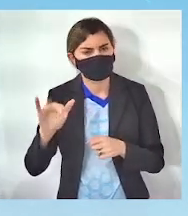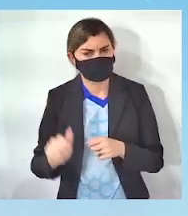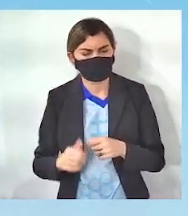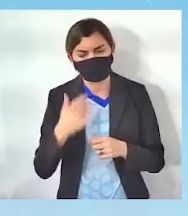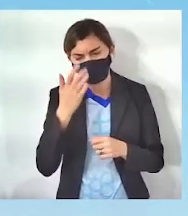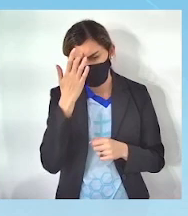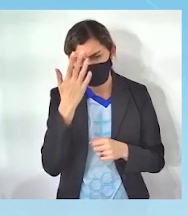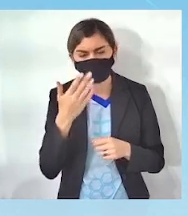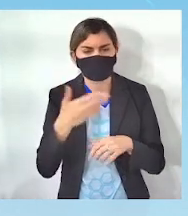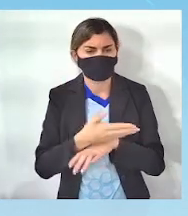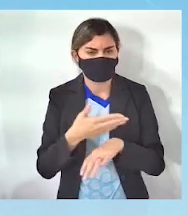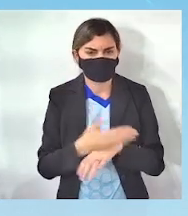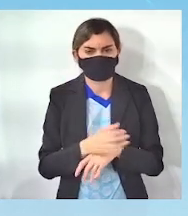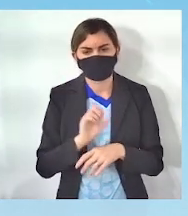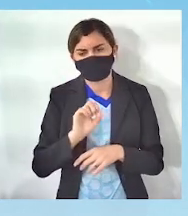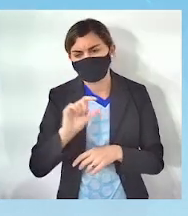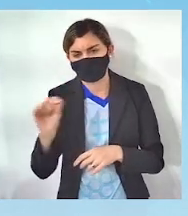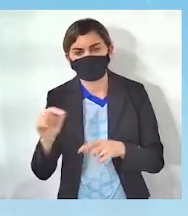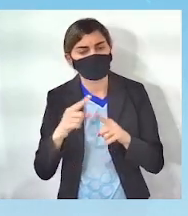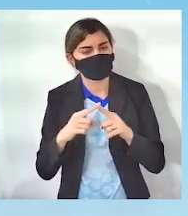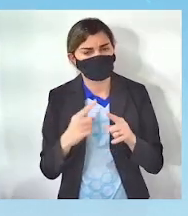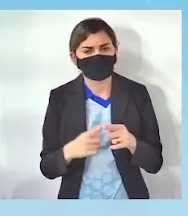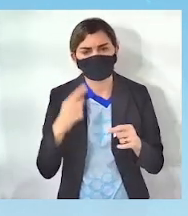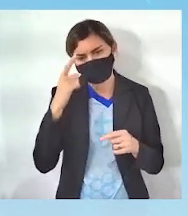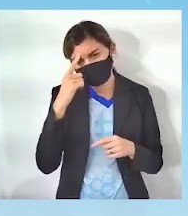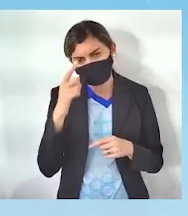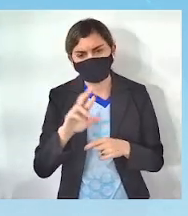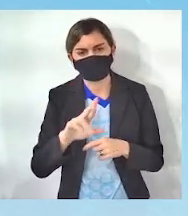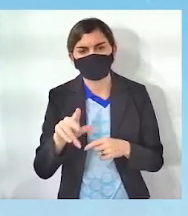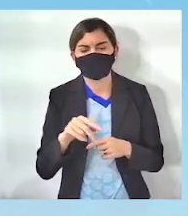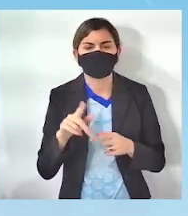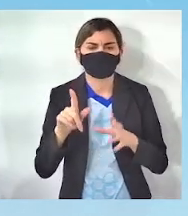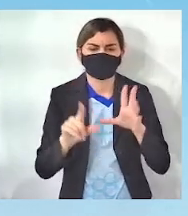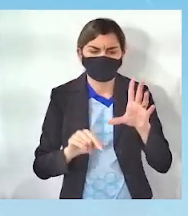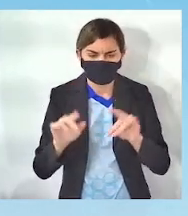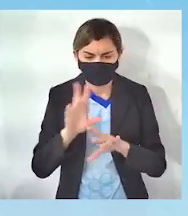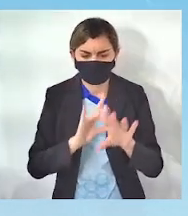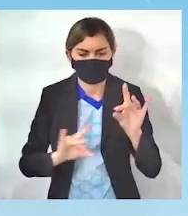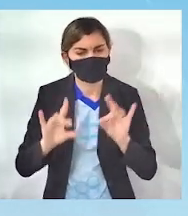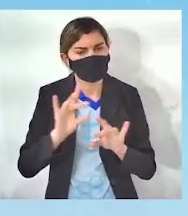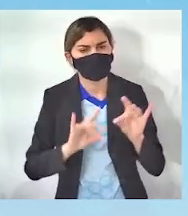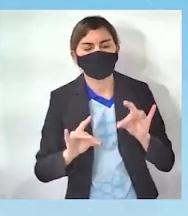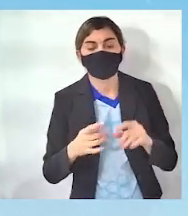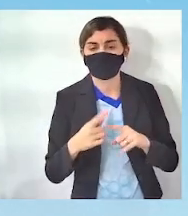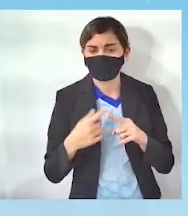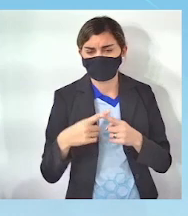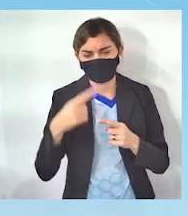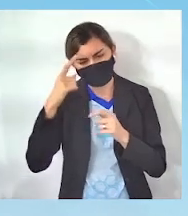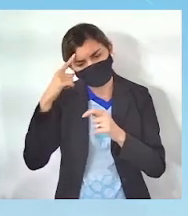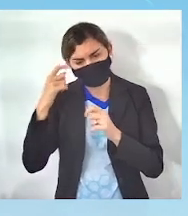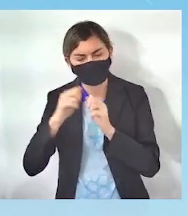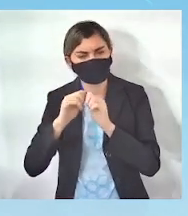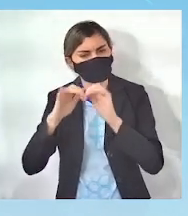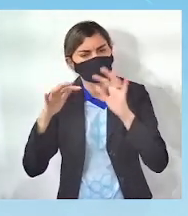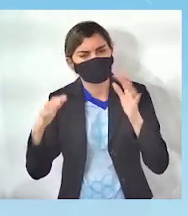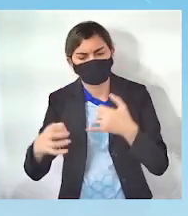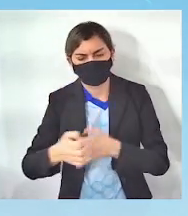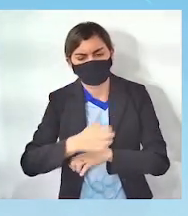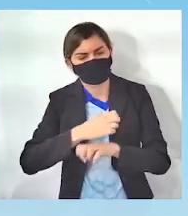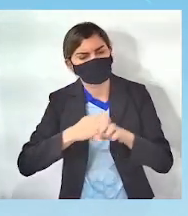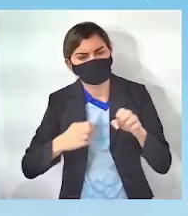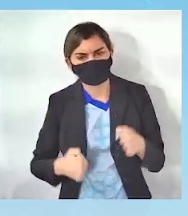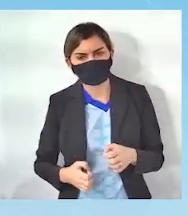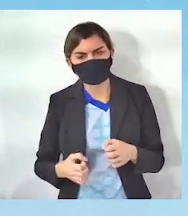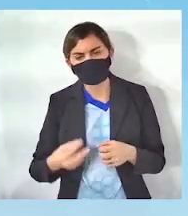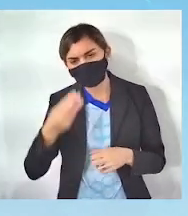facilitaria essa entrada e saída. Por que pensar, então, numa esfera gelatinosa? Porque ele imaginou que esses elétrons